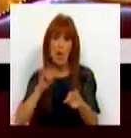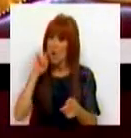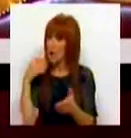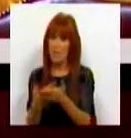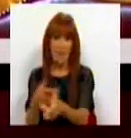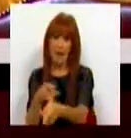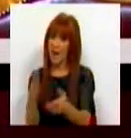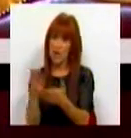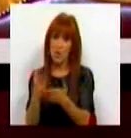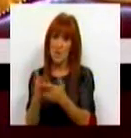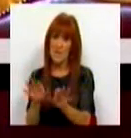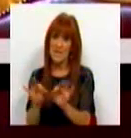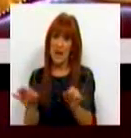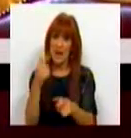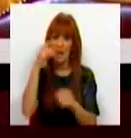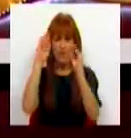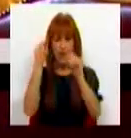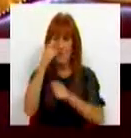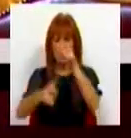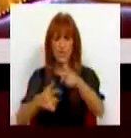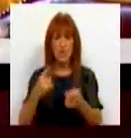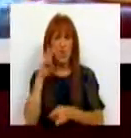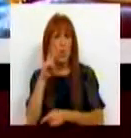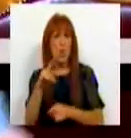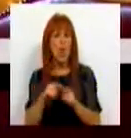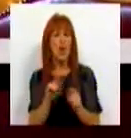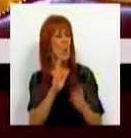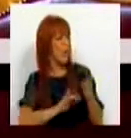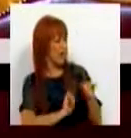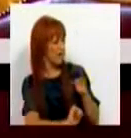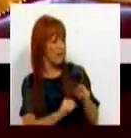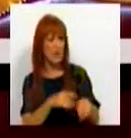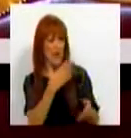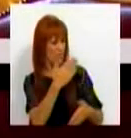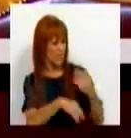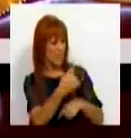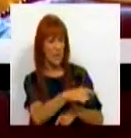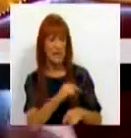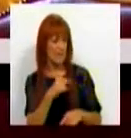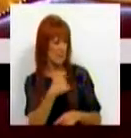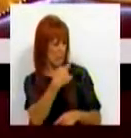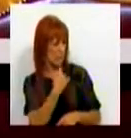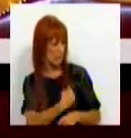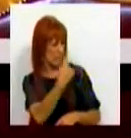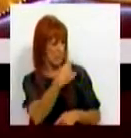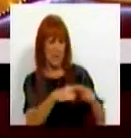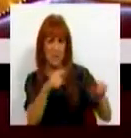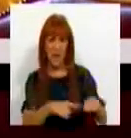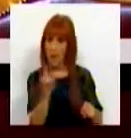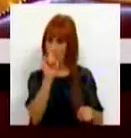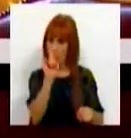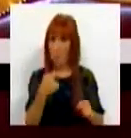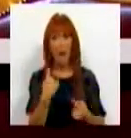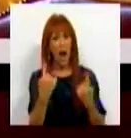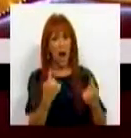garantir esta escola que forma cidadãos que não olham para o seu colega com deficiência como um corpo estranho na sala de aula, mas